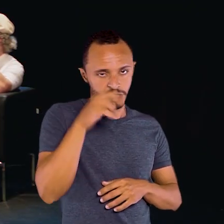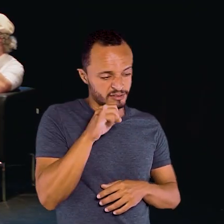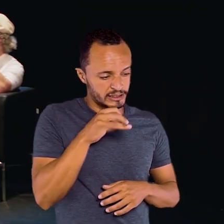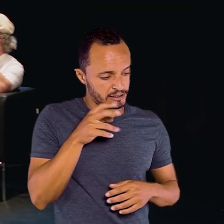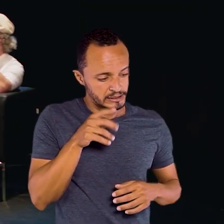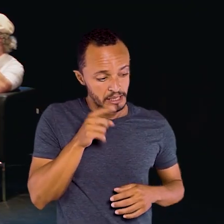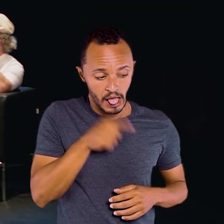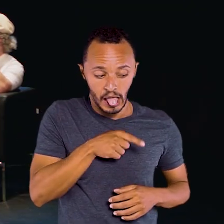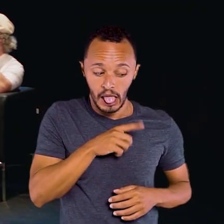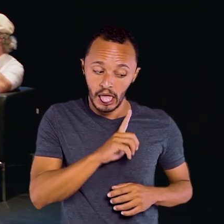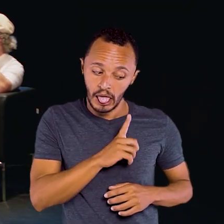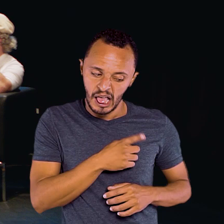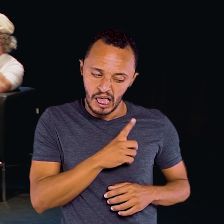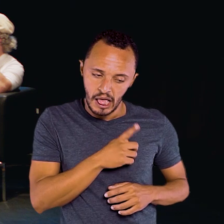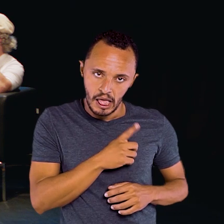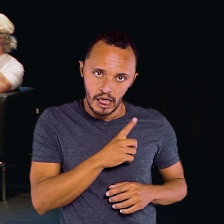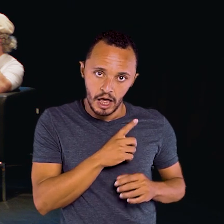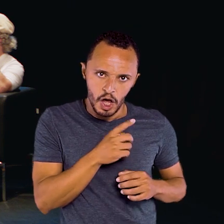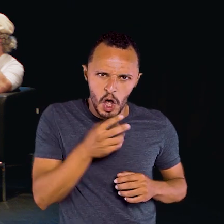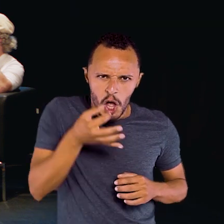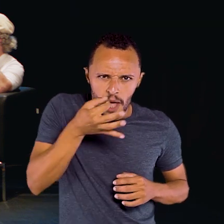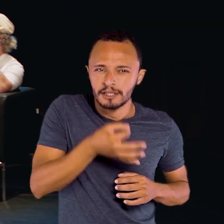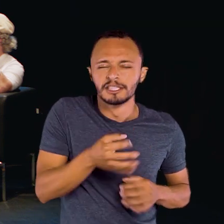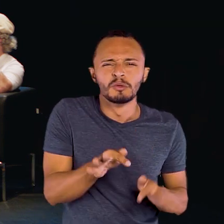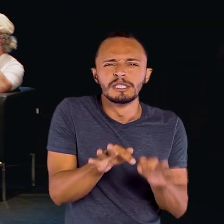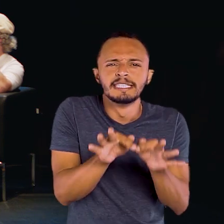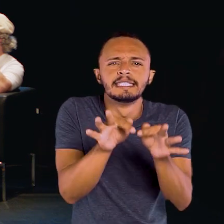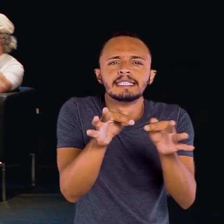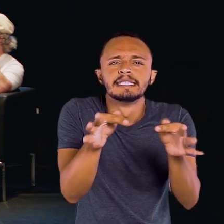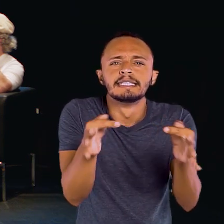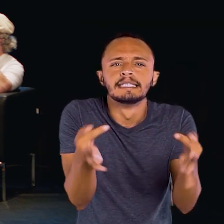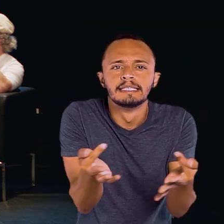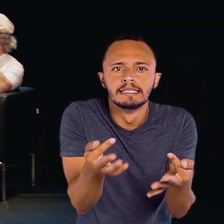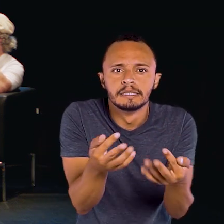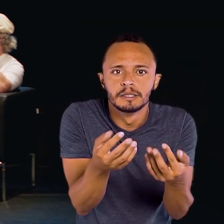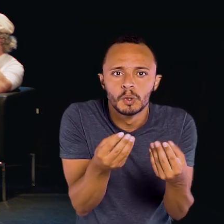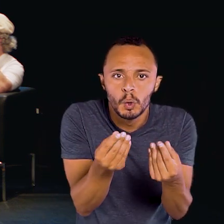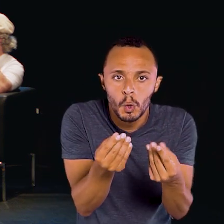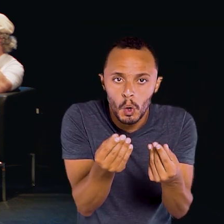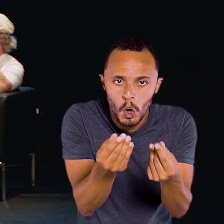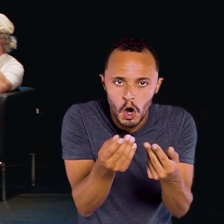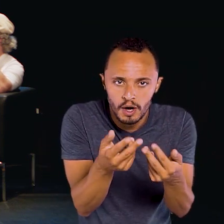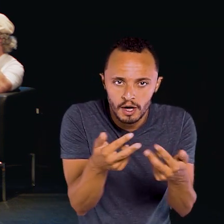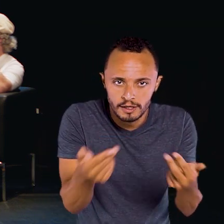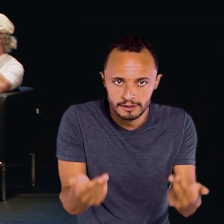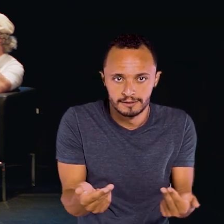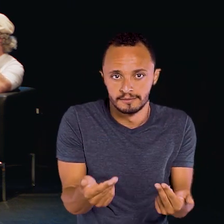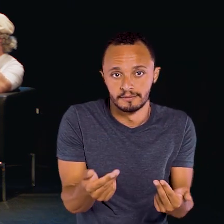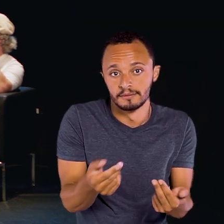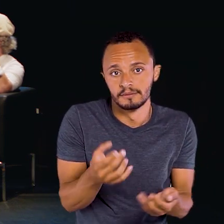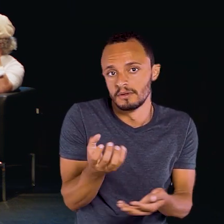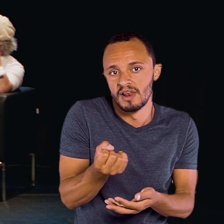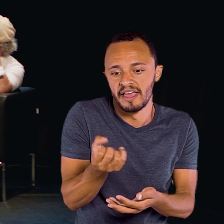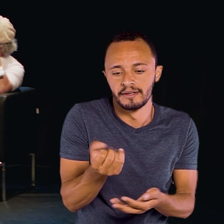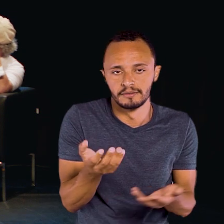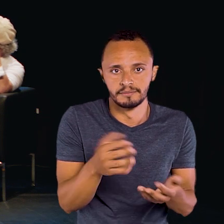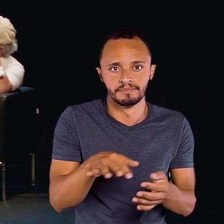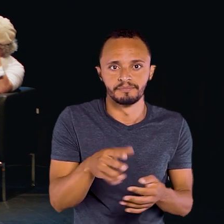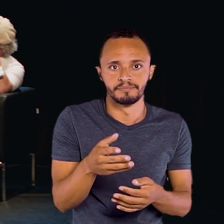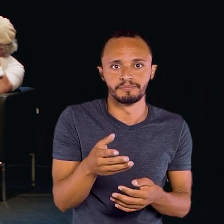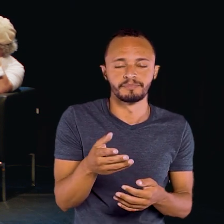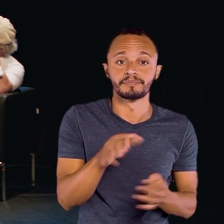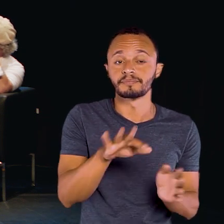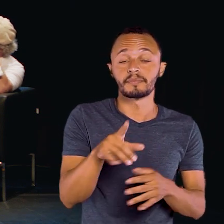enfim, são as pequeninas coisas, né? Eu até usei no livro o depoimento de uma pessoa que